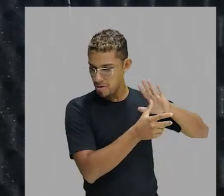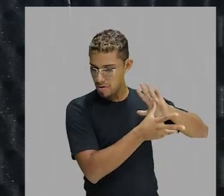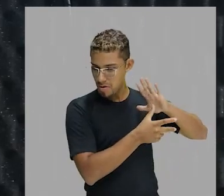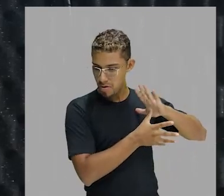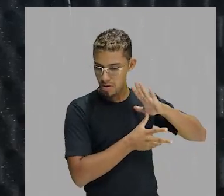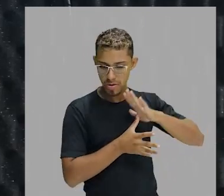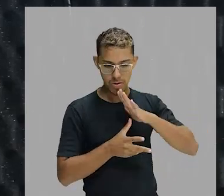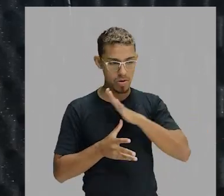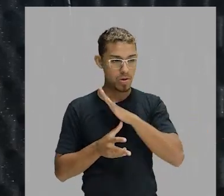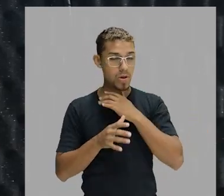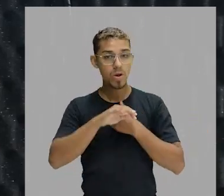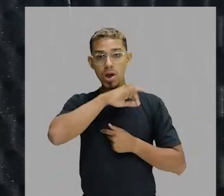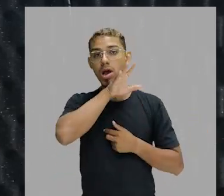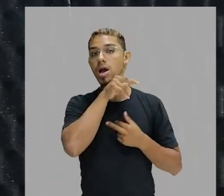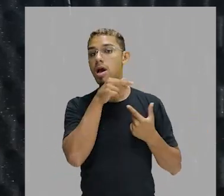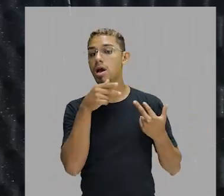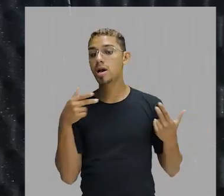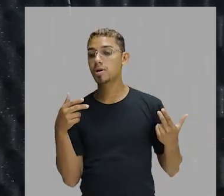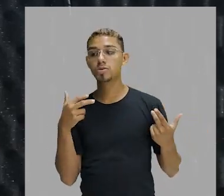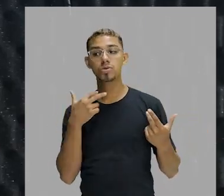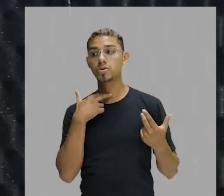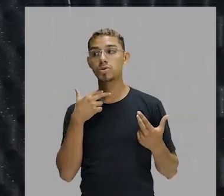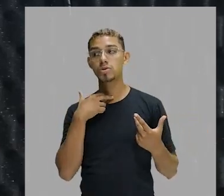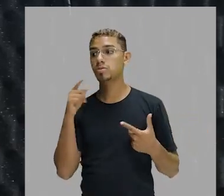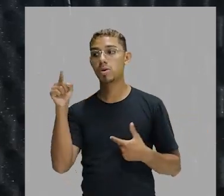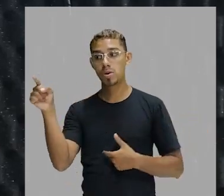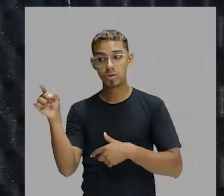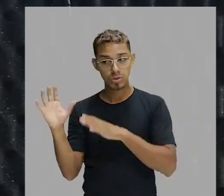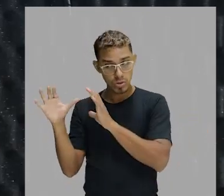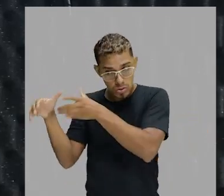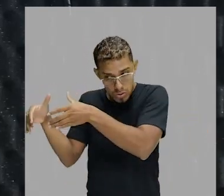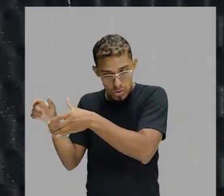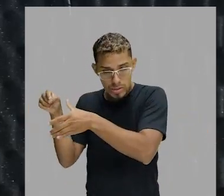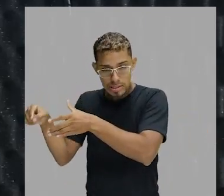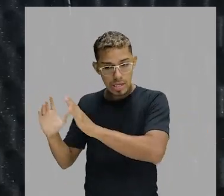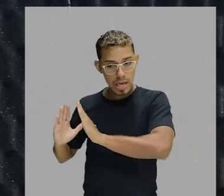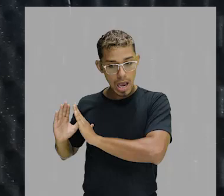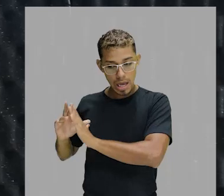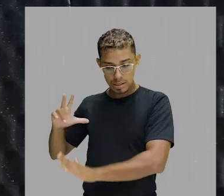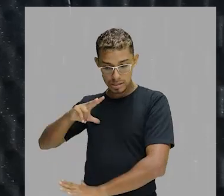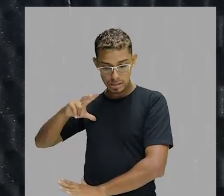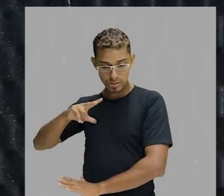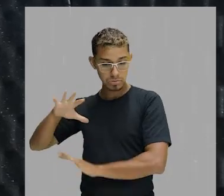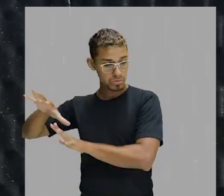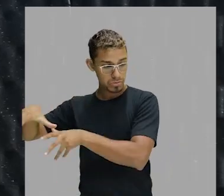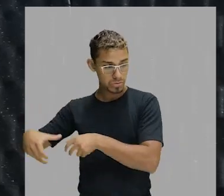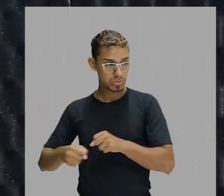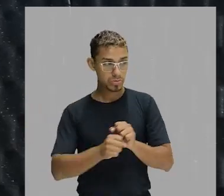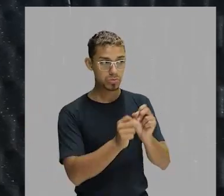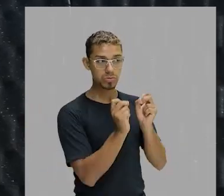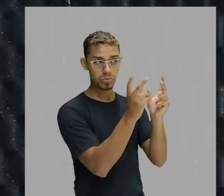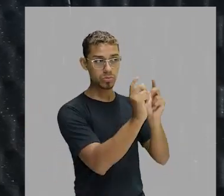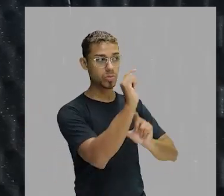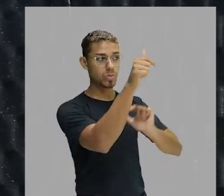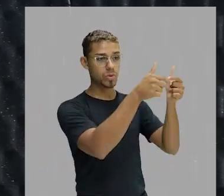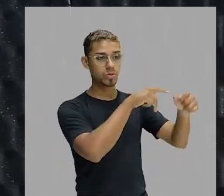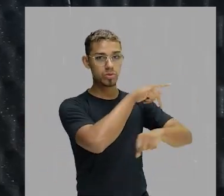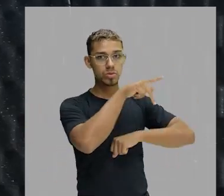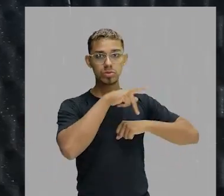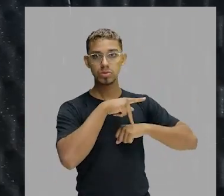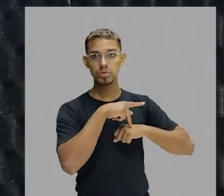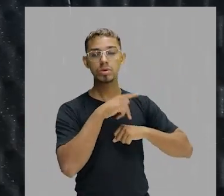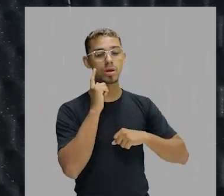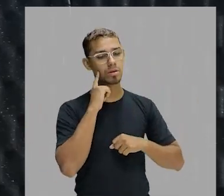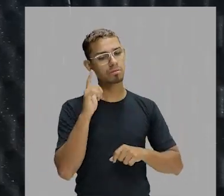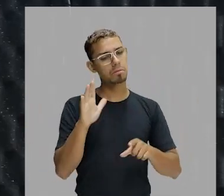não podem ser aí criados em cativeiro para onde? Para levar para outros países, né, para tanto pessoas físicas, né, que vão ficar, ou